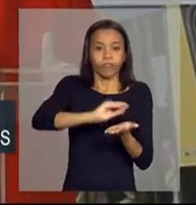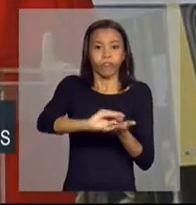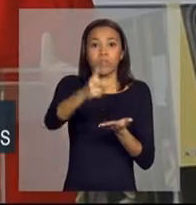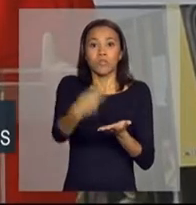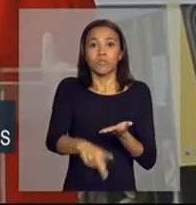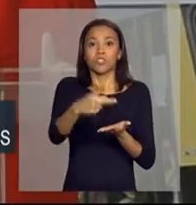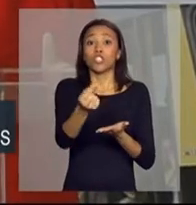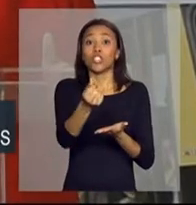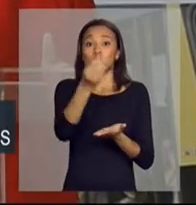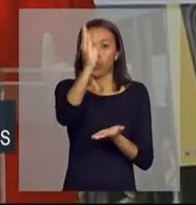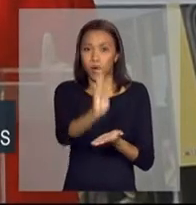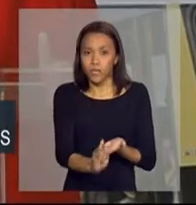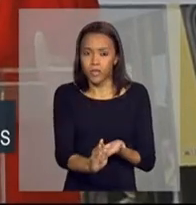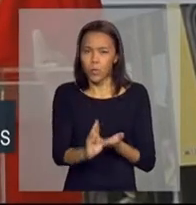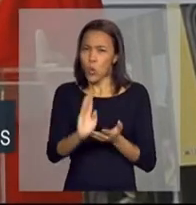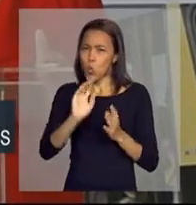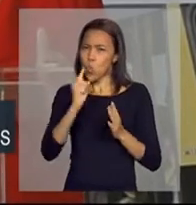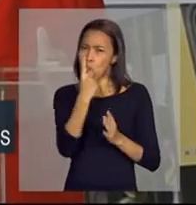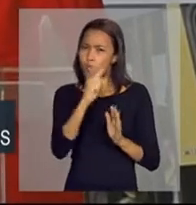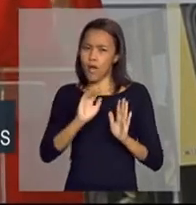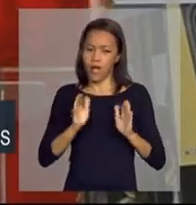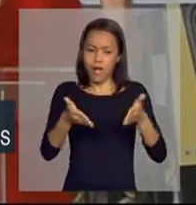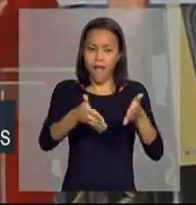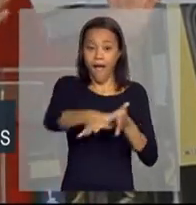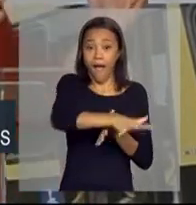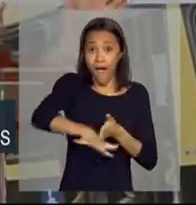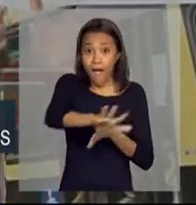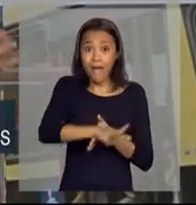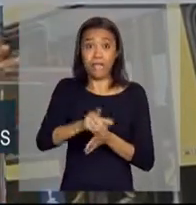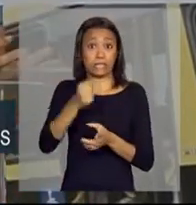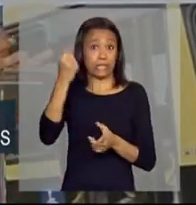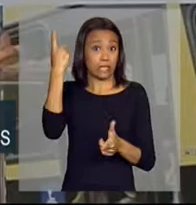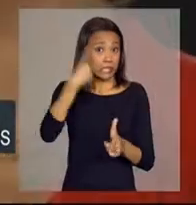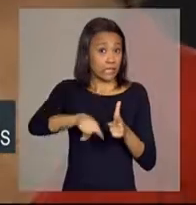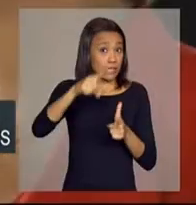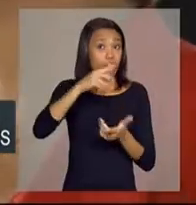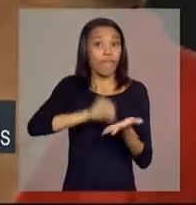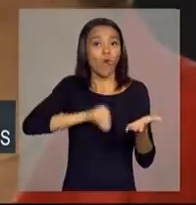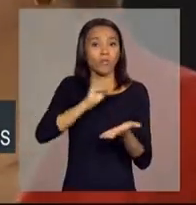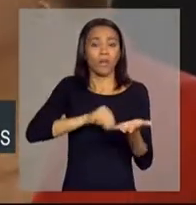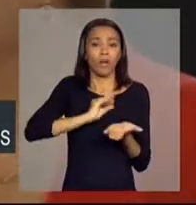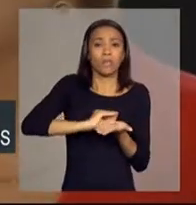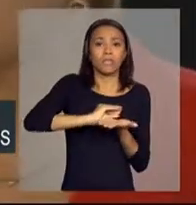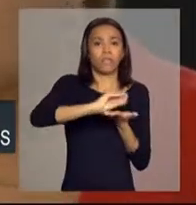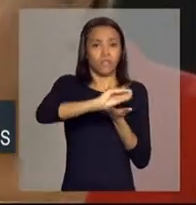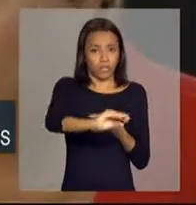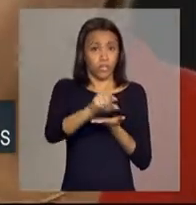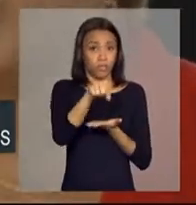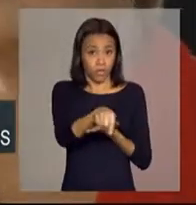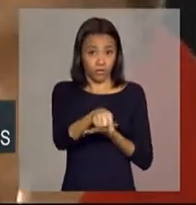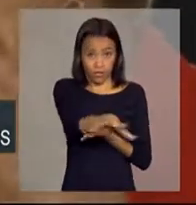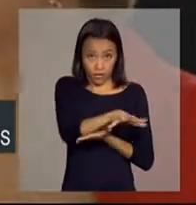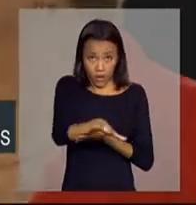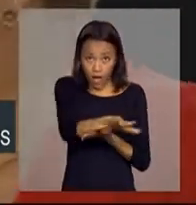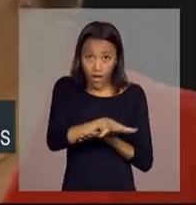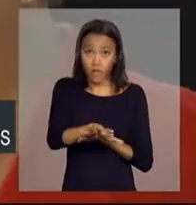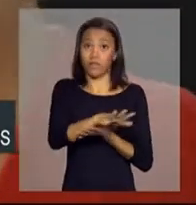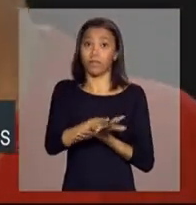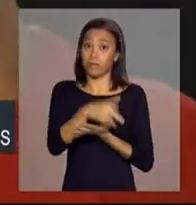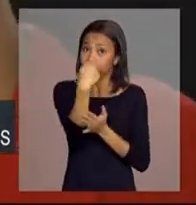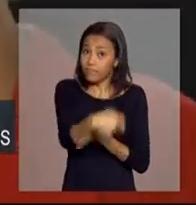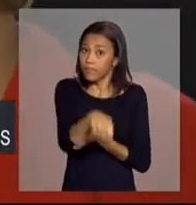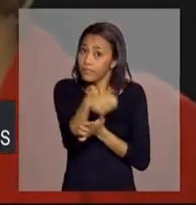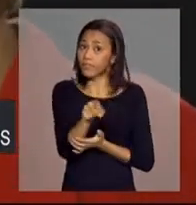Uma das áreas mais graves, onde faltava investimento, e nessa área investimento é